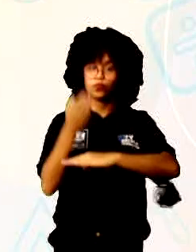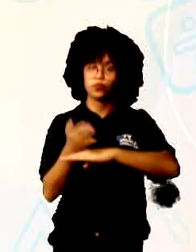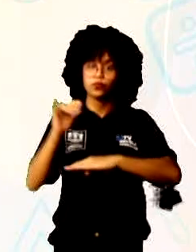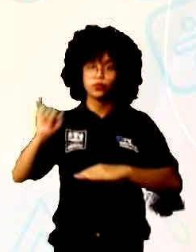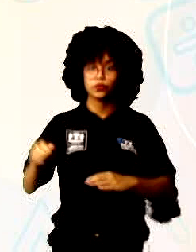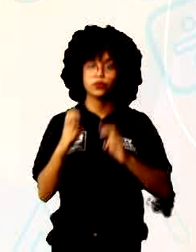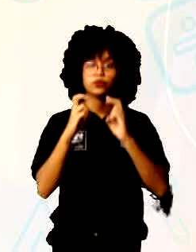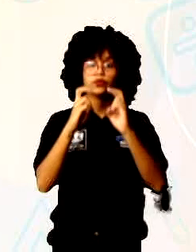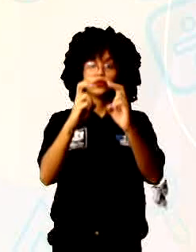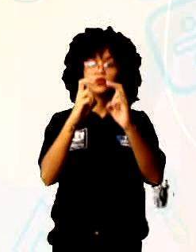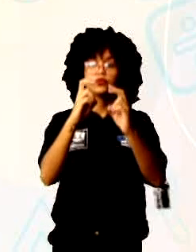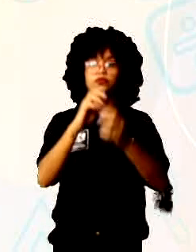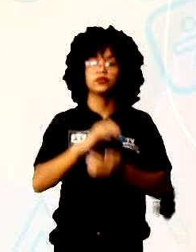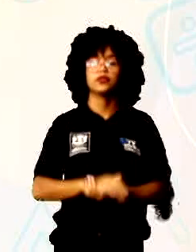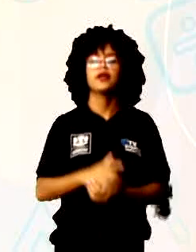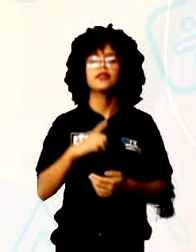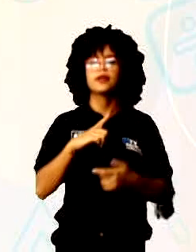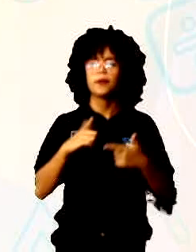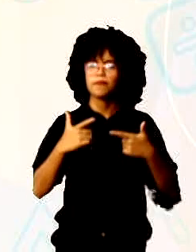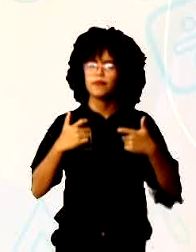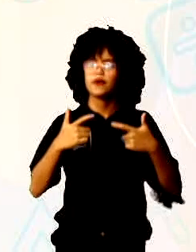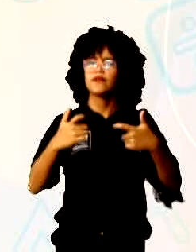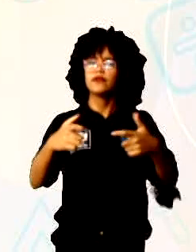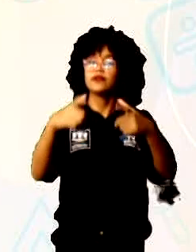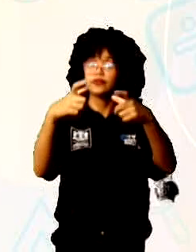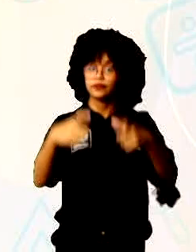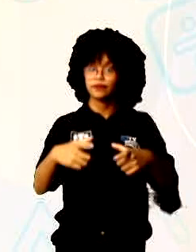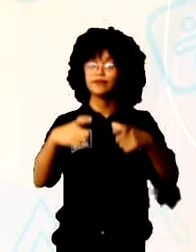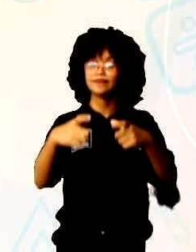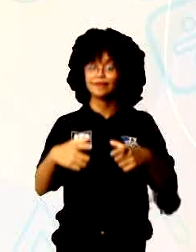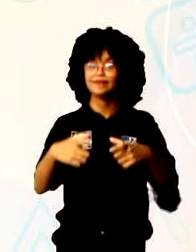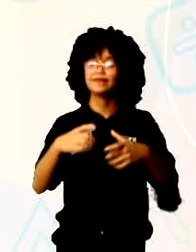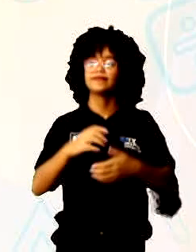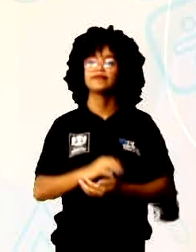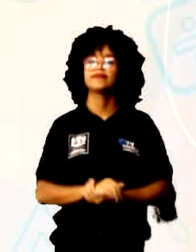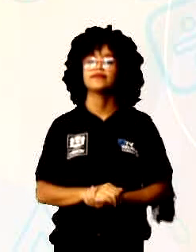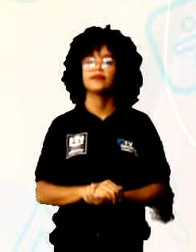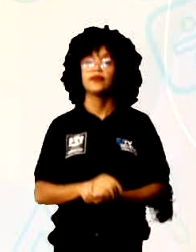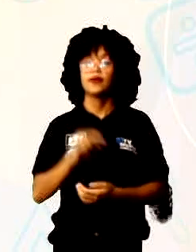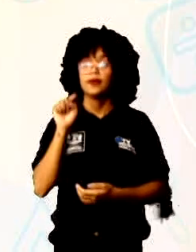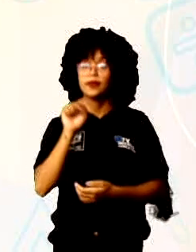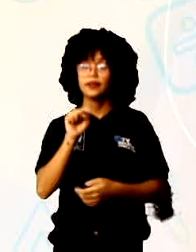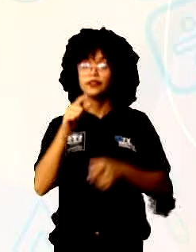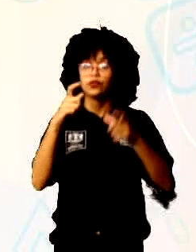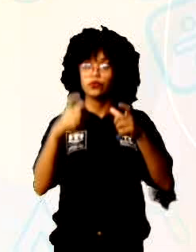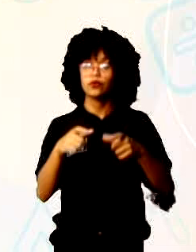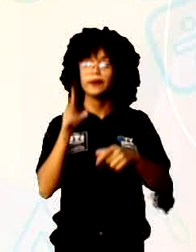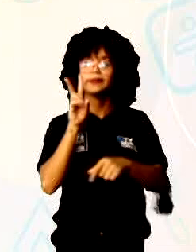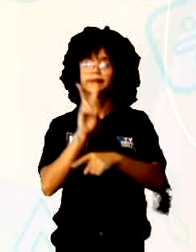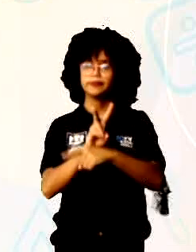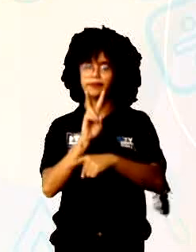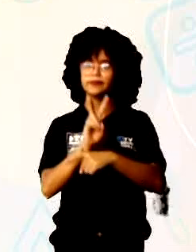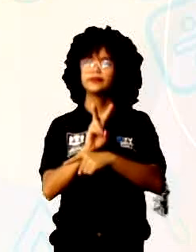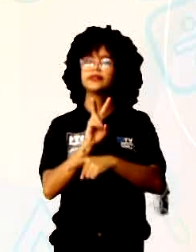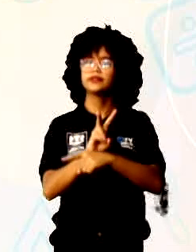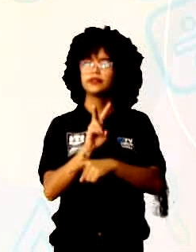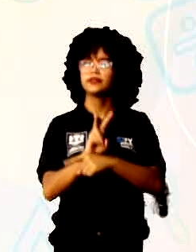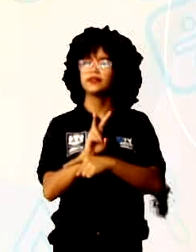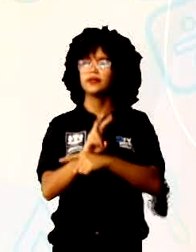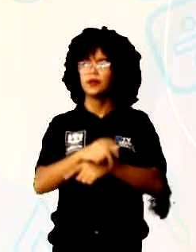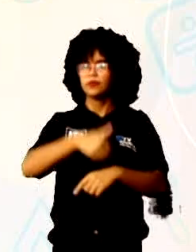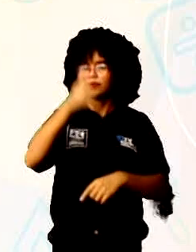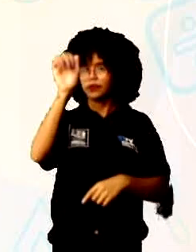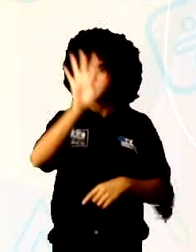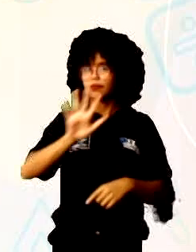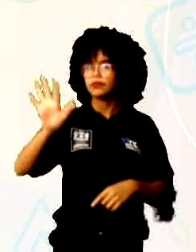Guararapes não é existiram batalhas ali naquele local e aí aquele local ele é preservado esses o carro aqui a